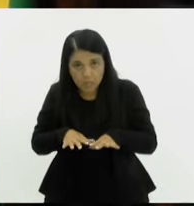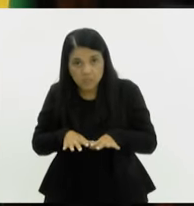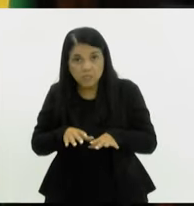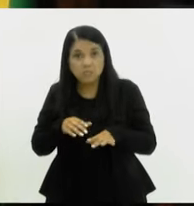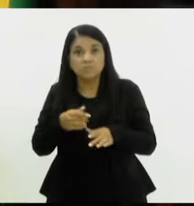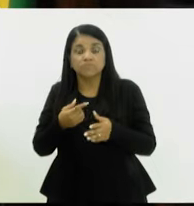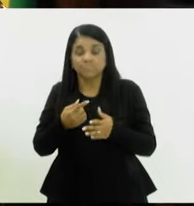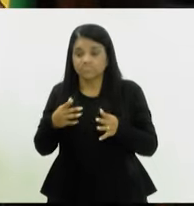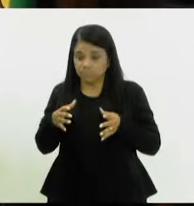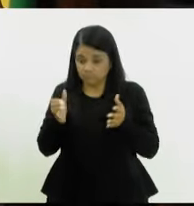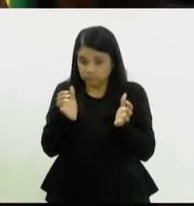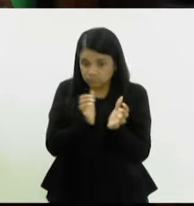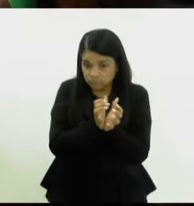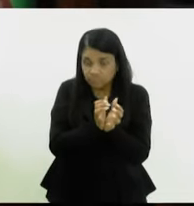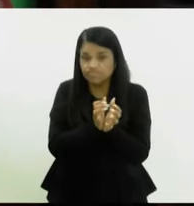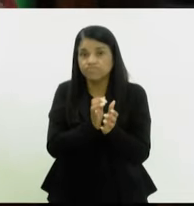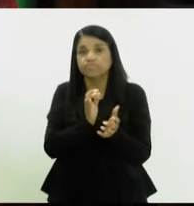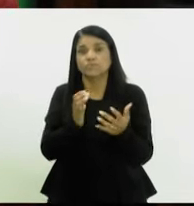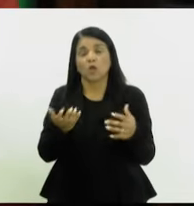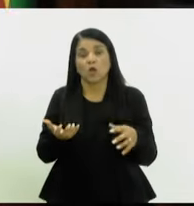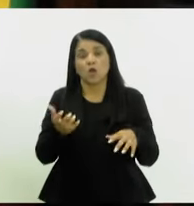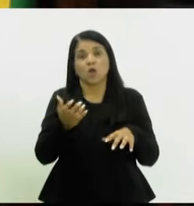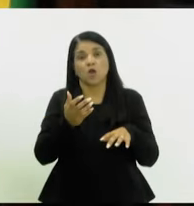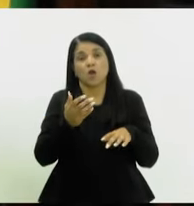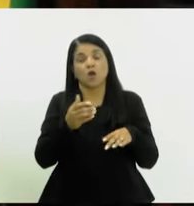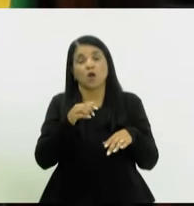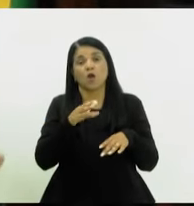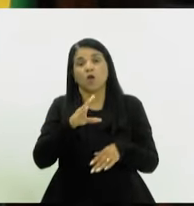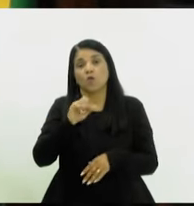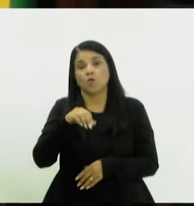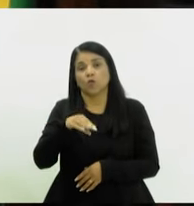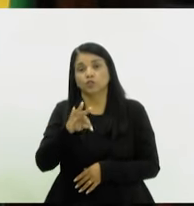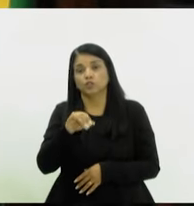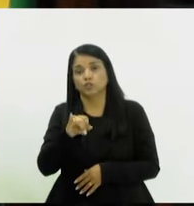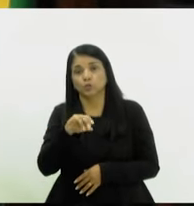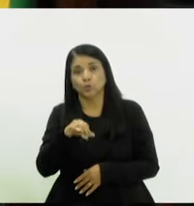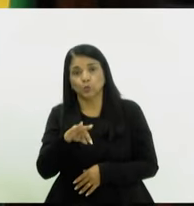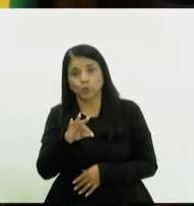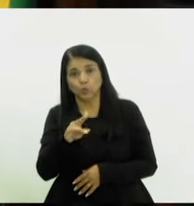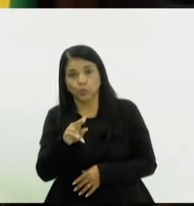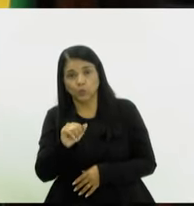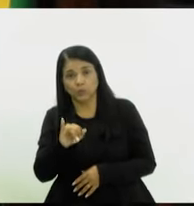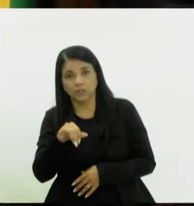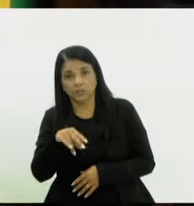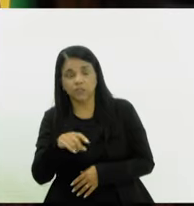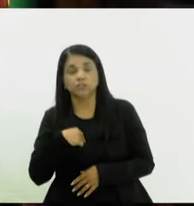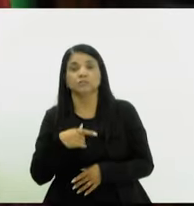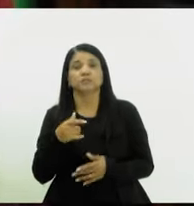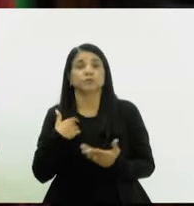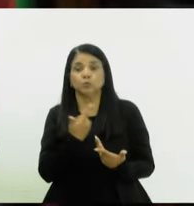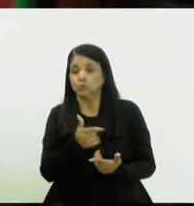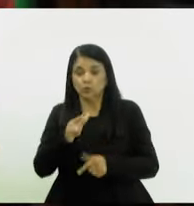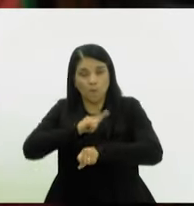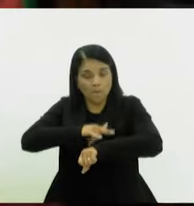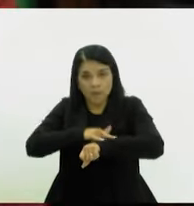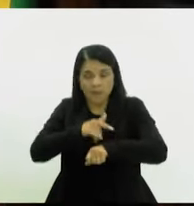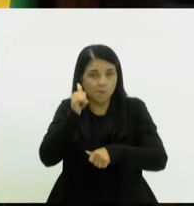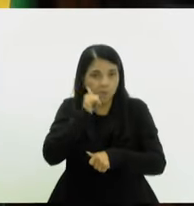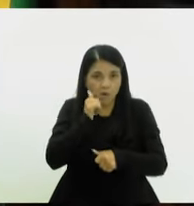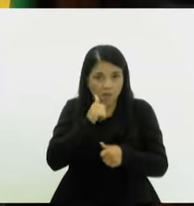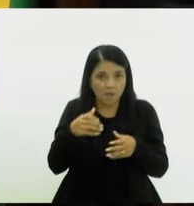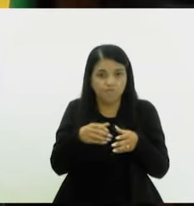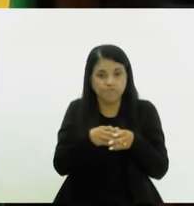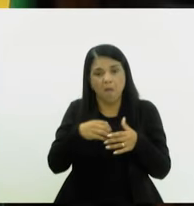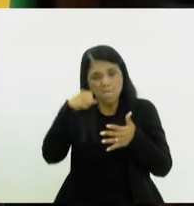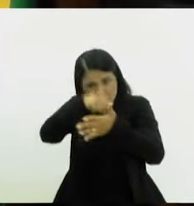chegamos na constituinte não tinha banheiro paraa mulher e a bancada do batom foi lá brigou mas